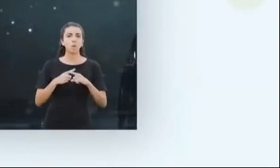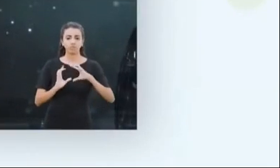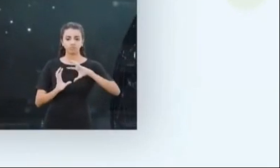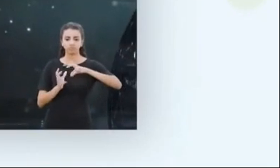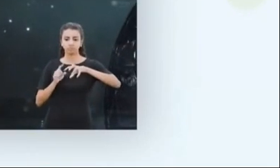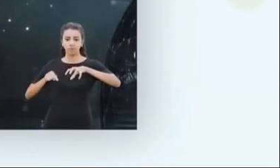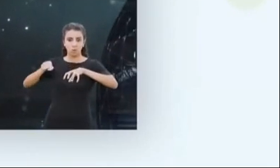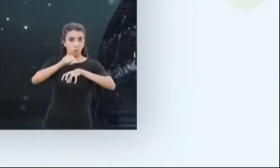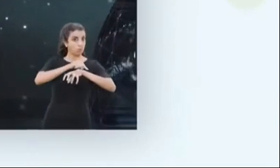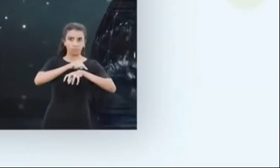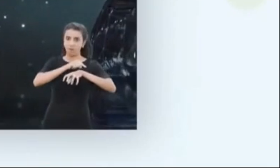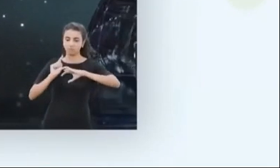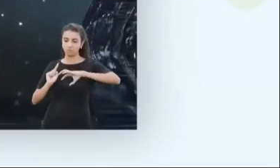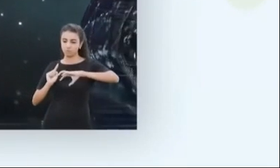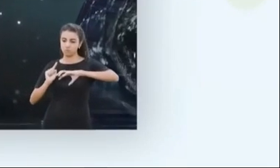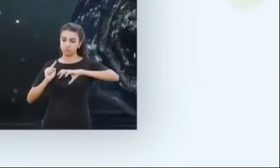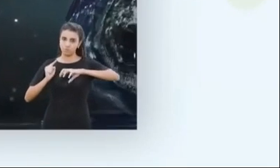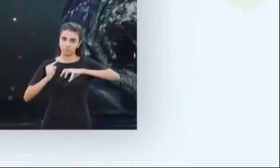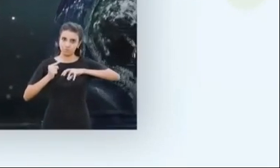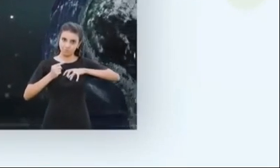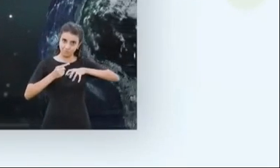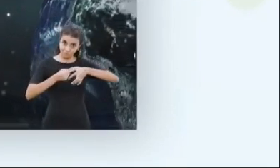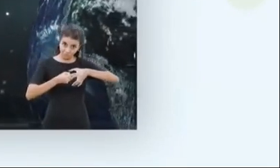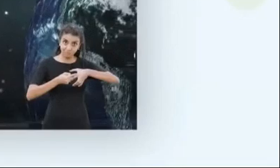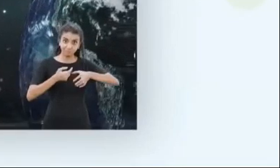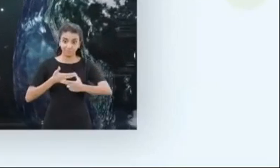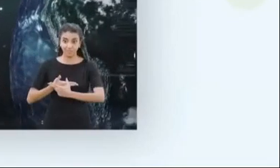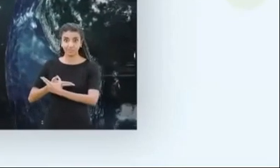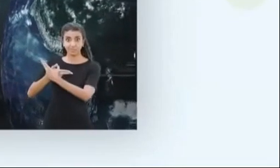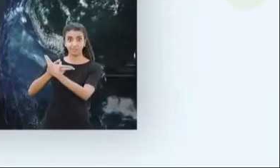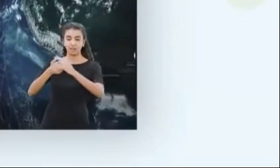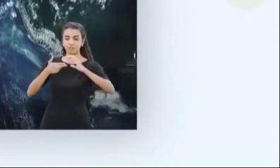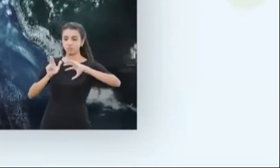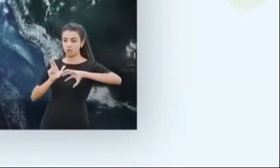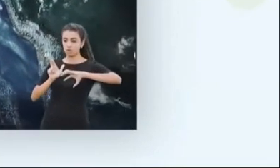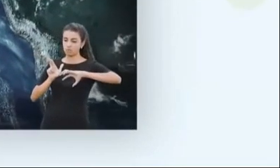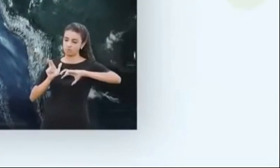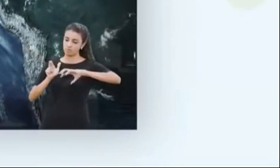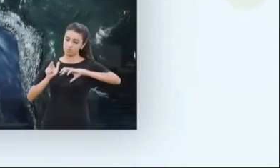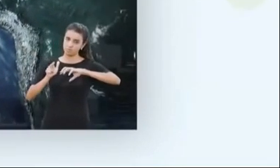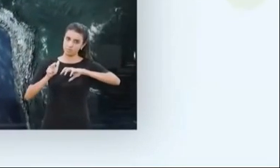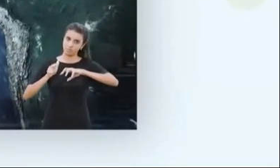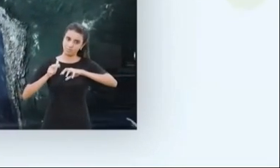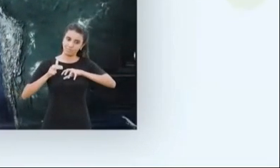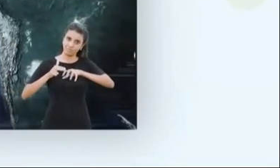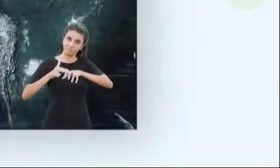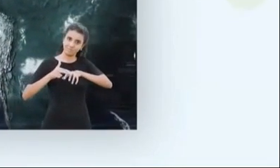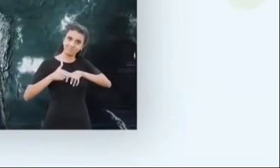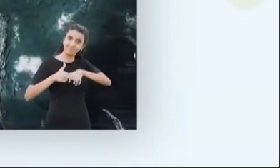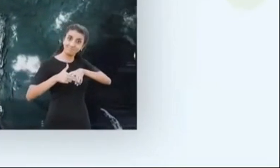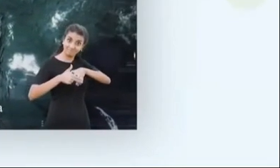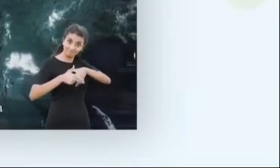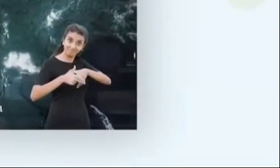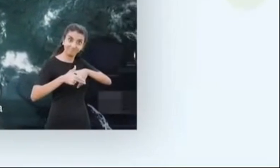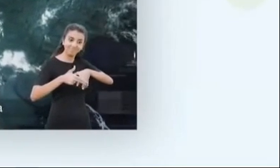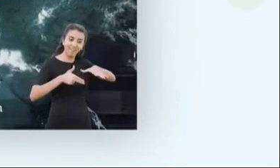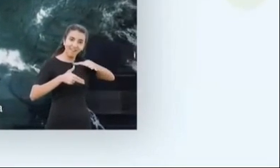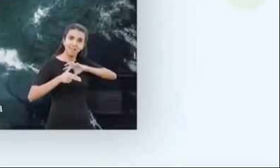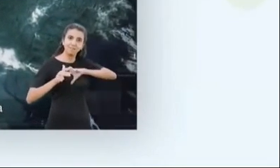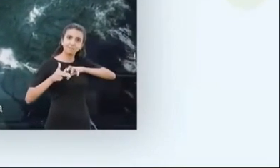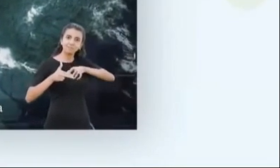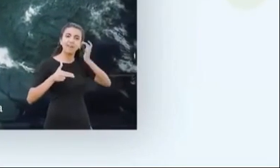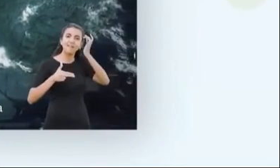movimento de rotação da Terra em volta de seu próprio eixo, eles permanecem na mesma posição no espaço, o que